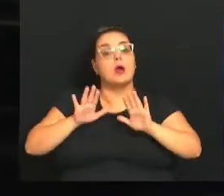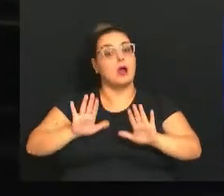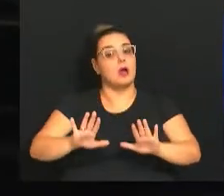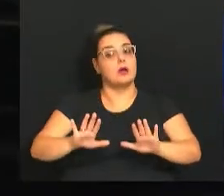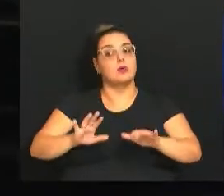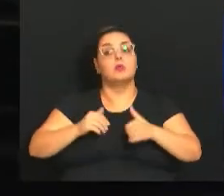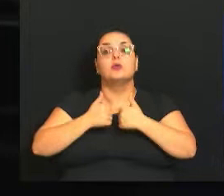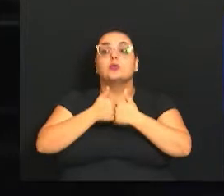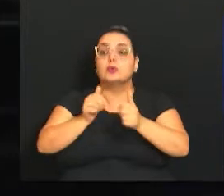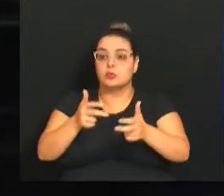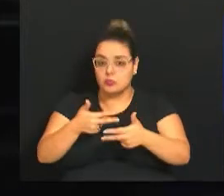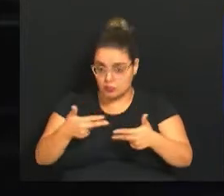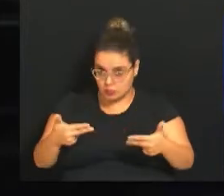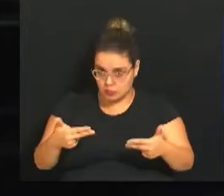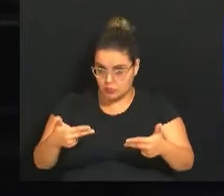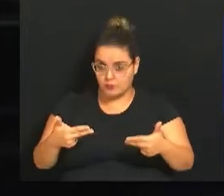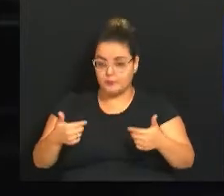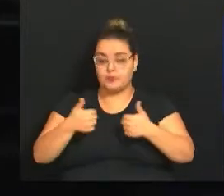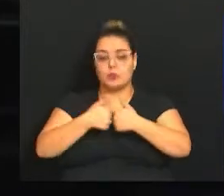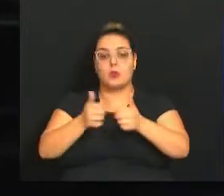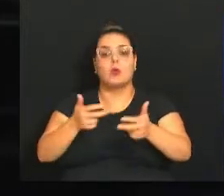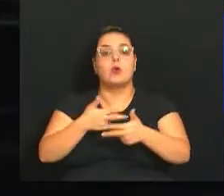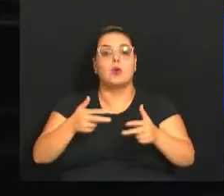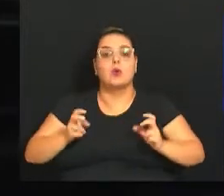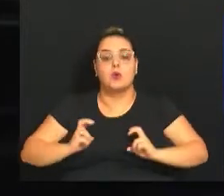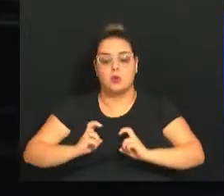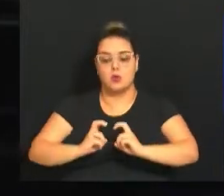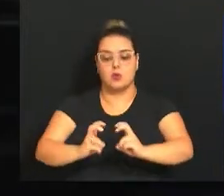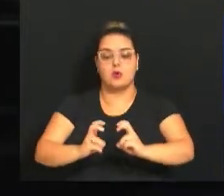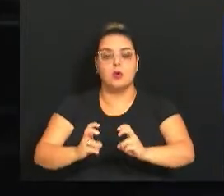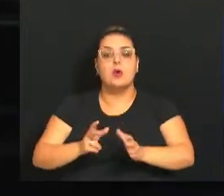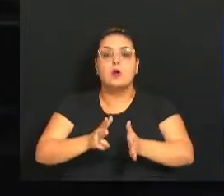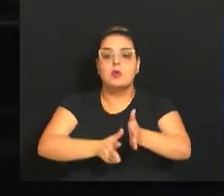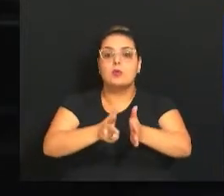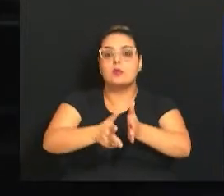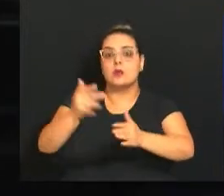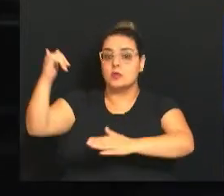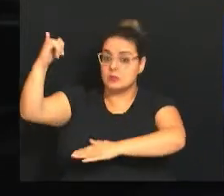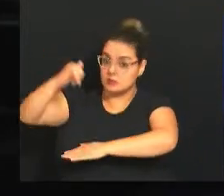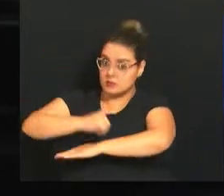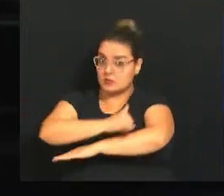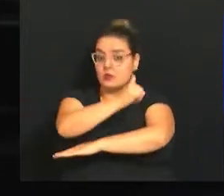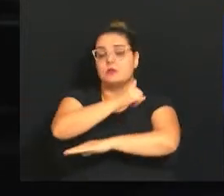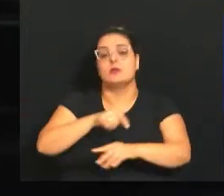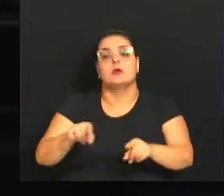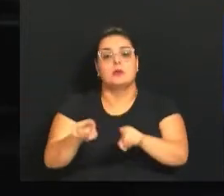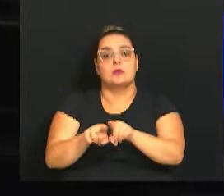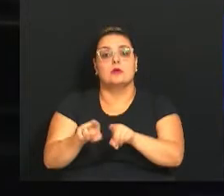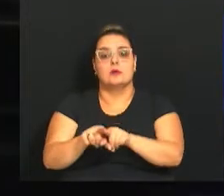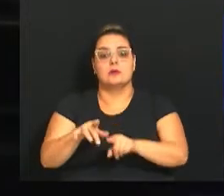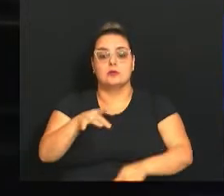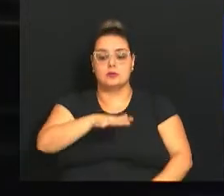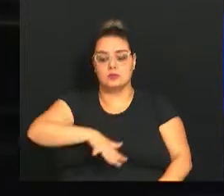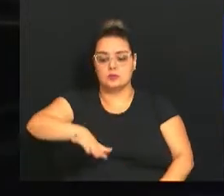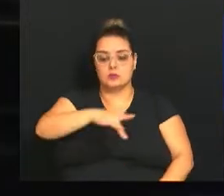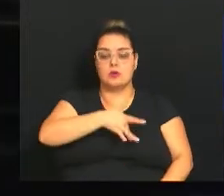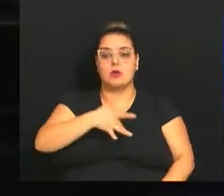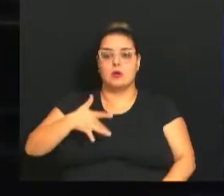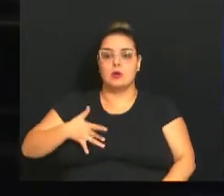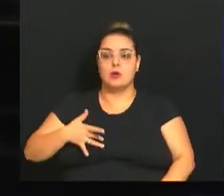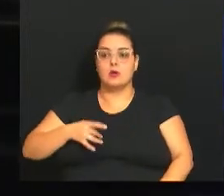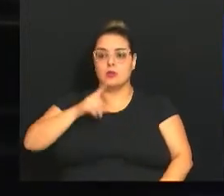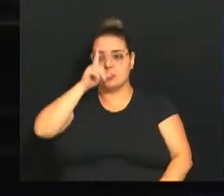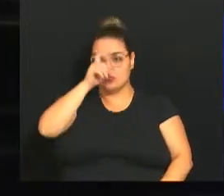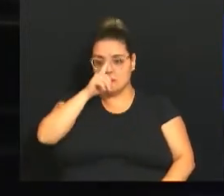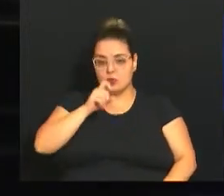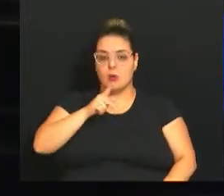transporte público, em ônibus, metrôs, trens, aviões e também nas unidades de saúde, hospitais, pronto-socorros